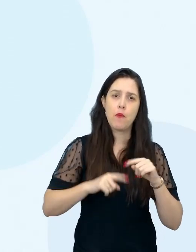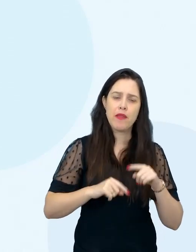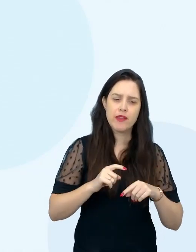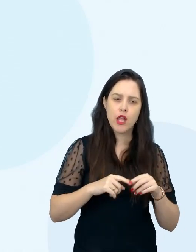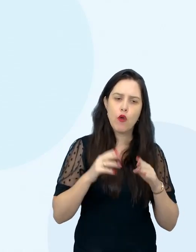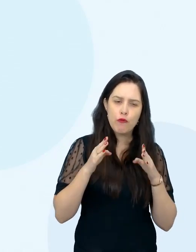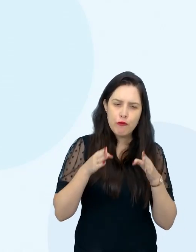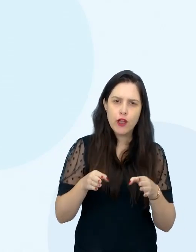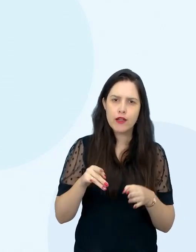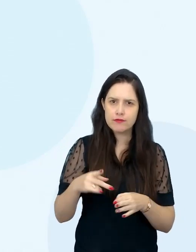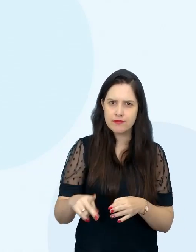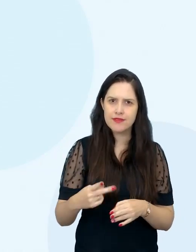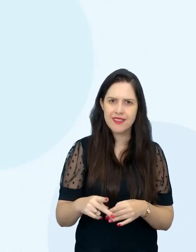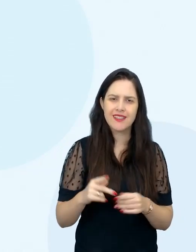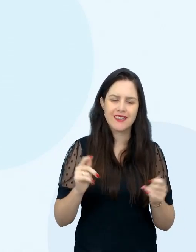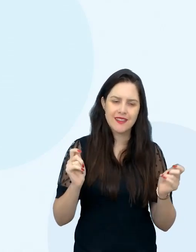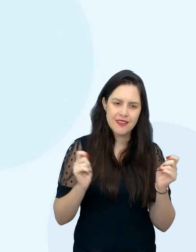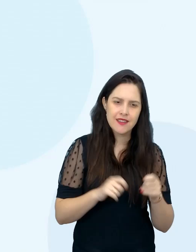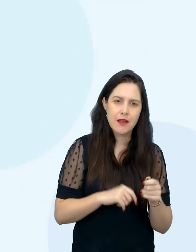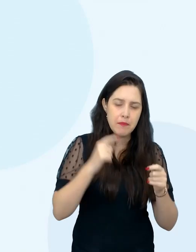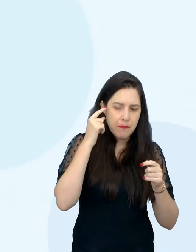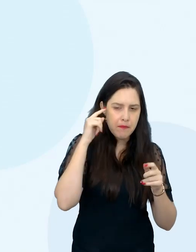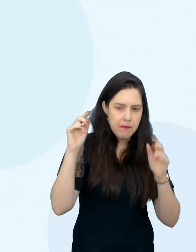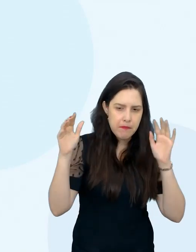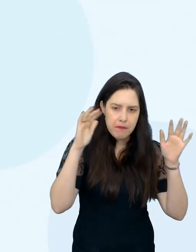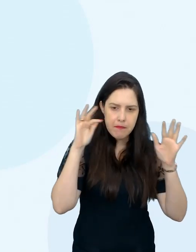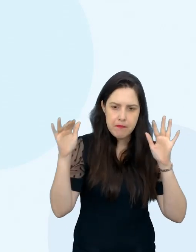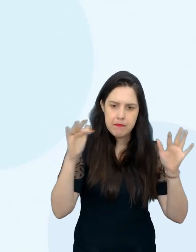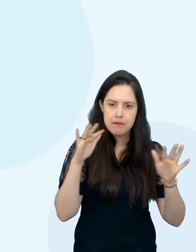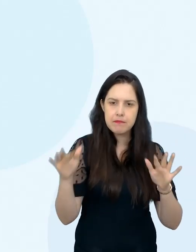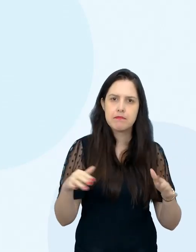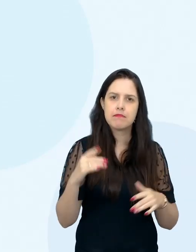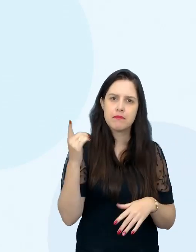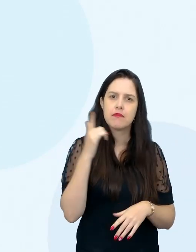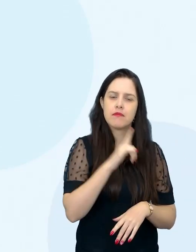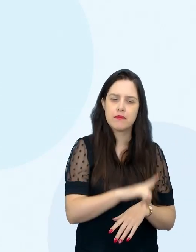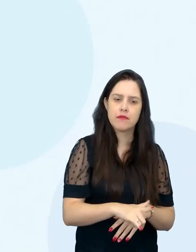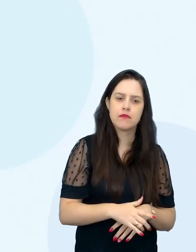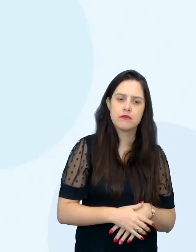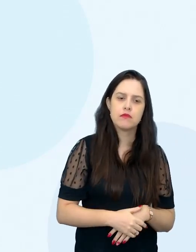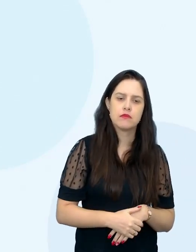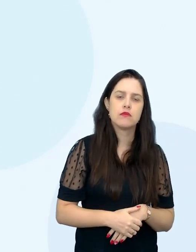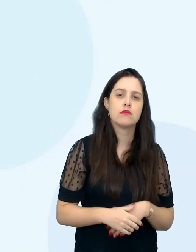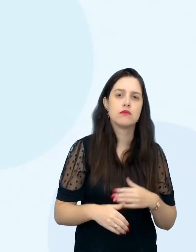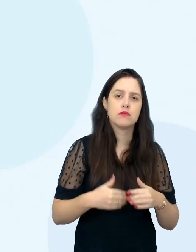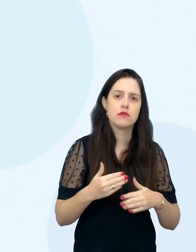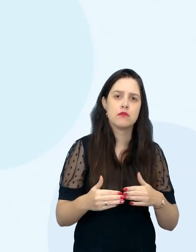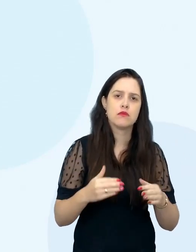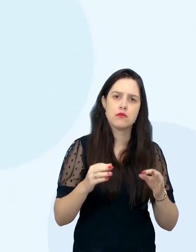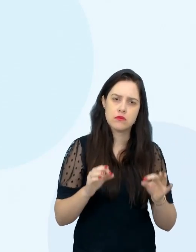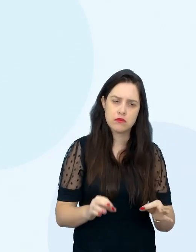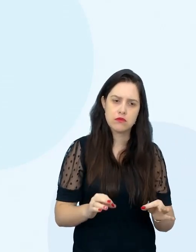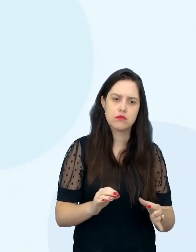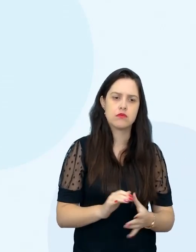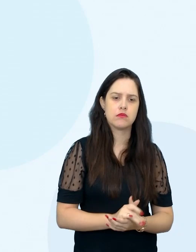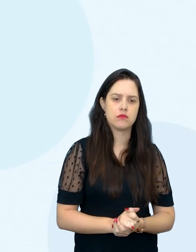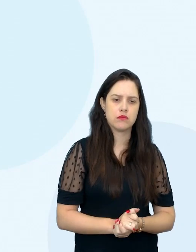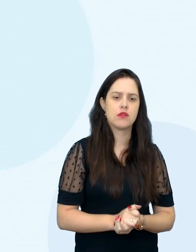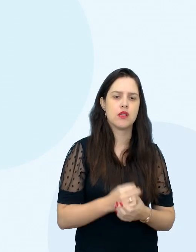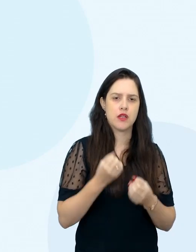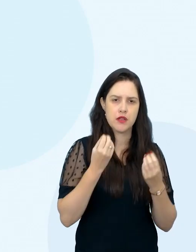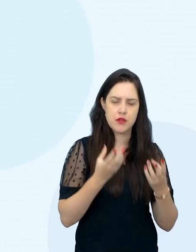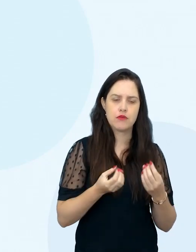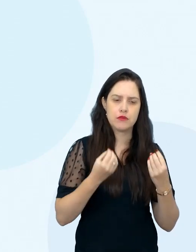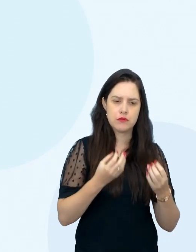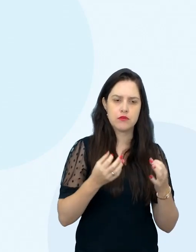os estudantes explicarem, né, o que eles sabem aí sobre o rio, a gente traz aí uma sistematização de algumas informações